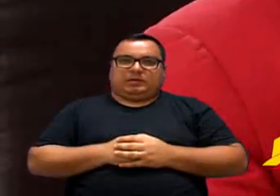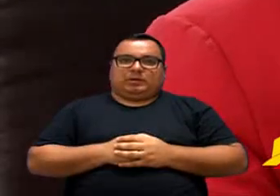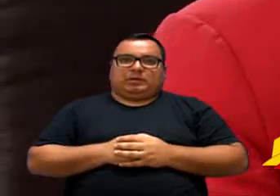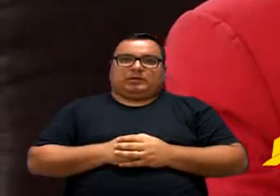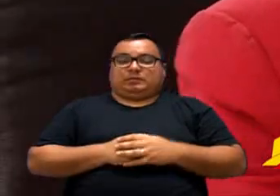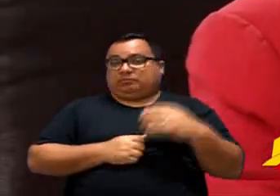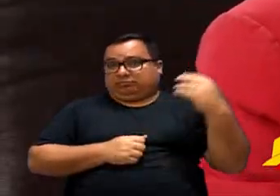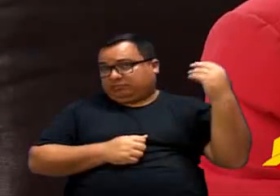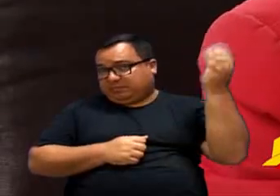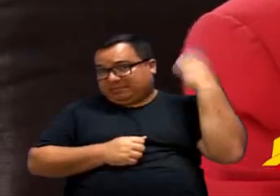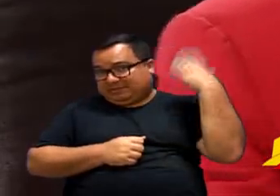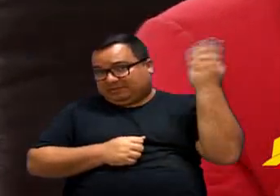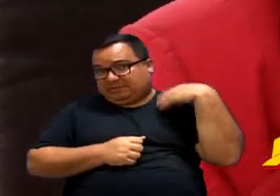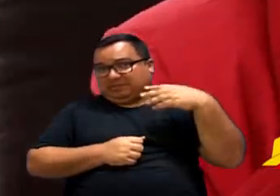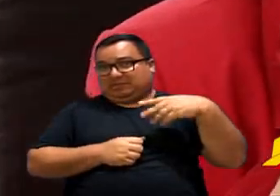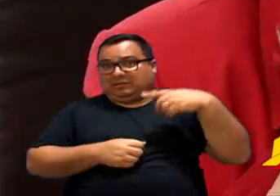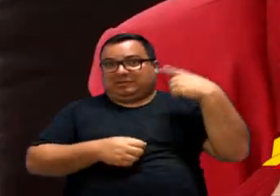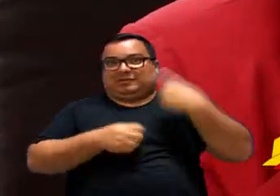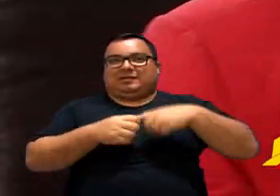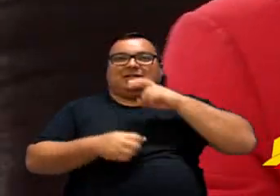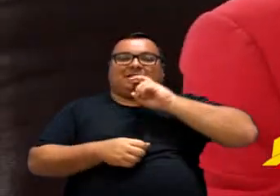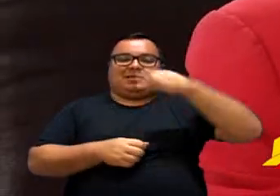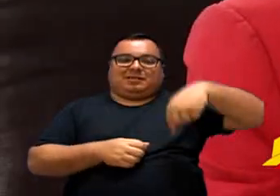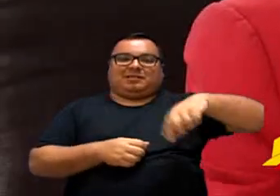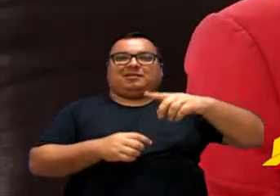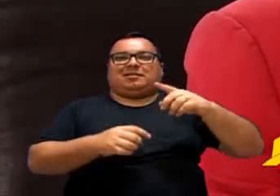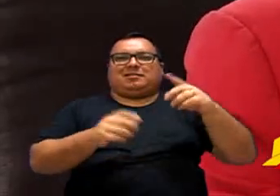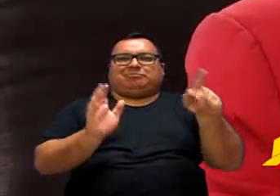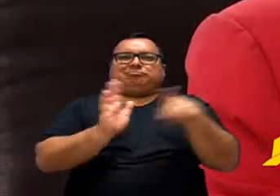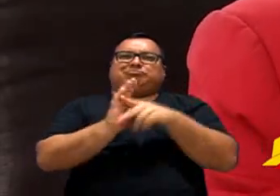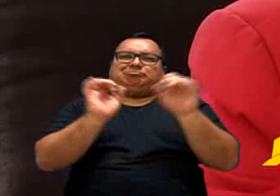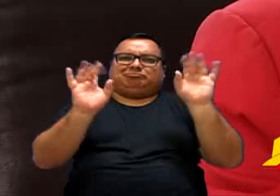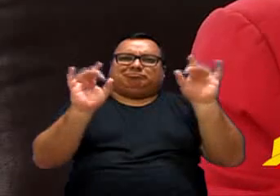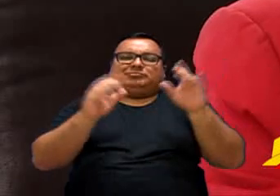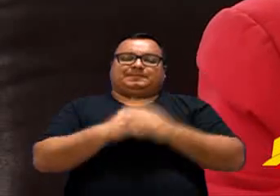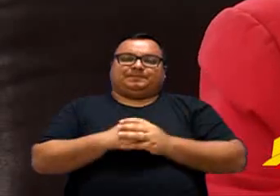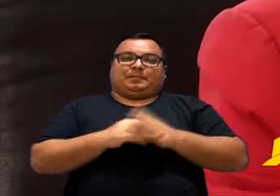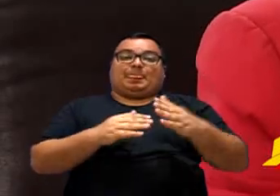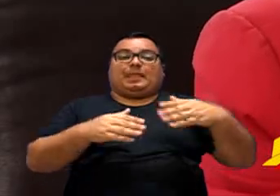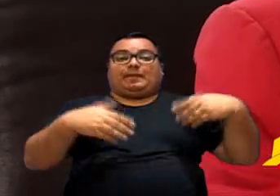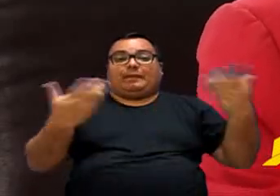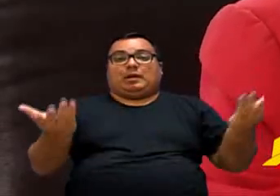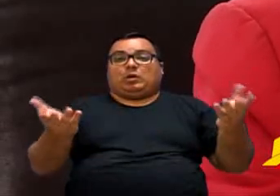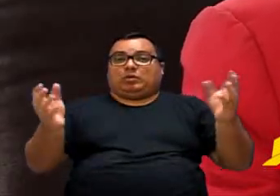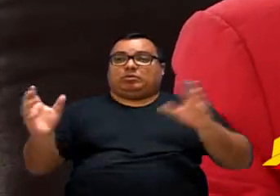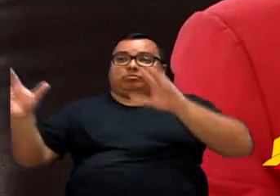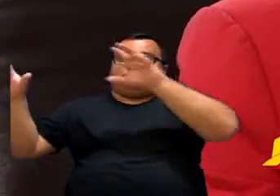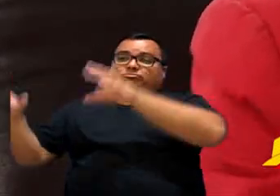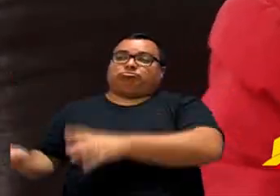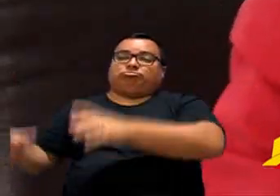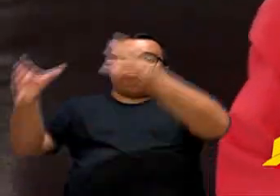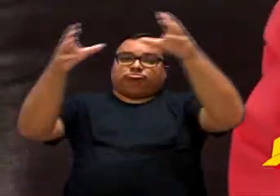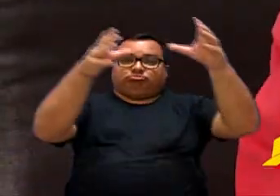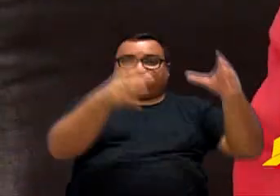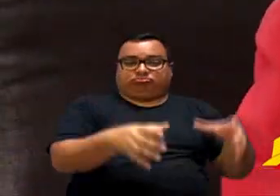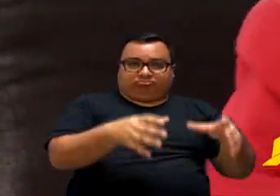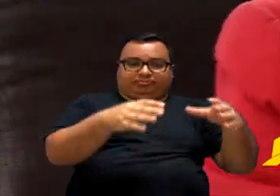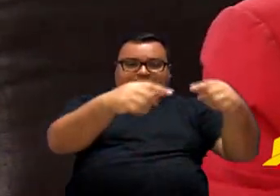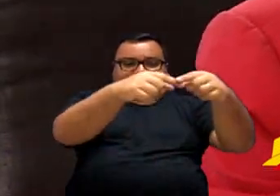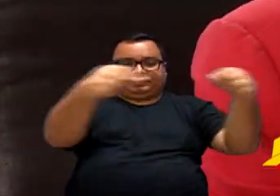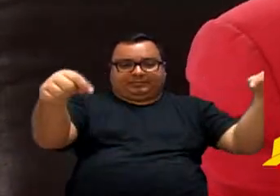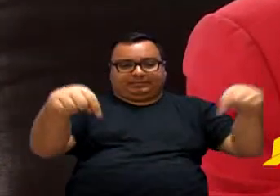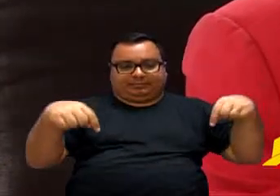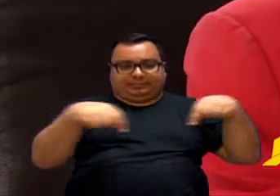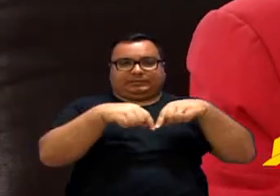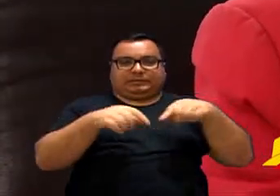um patrimônio da cidade que já passou por vários lugares. Mas já que ela estará dentro, como qualquer outra entidade social que ocupa uma área